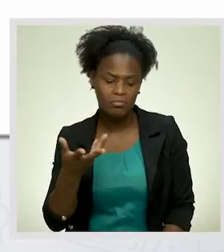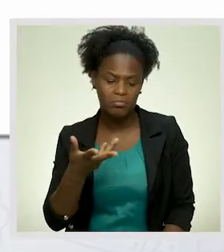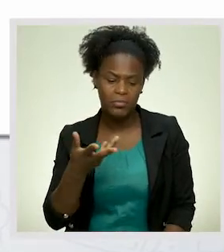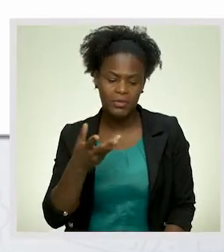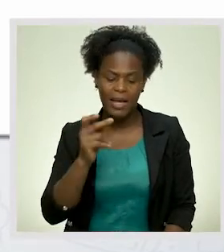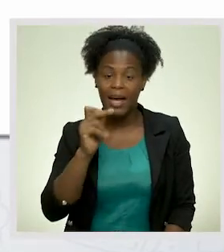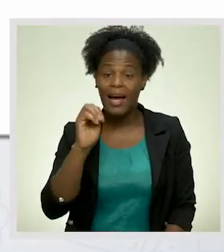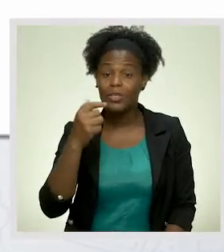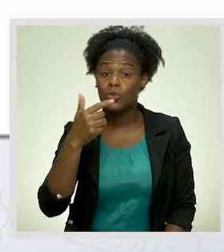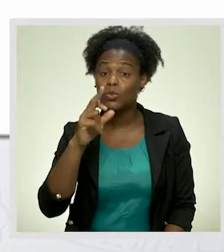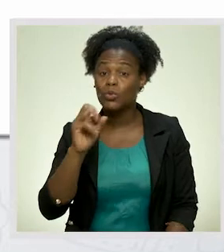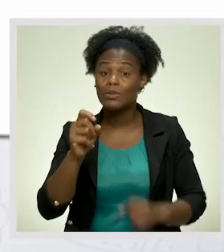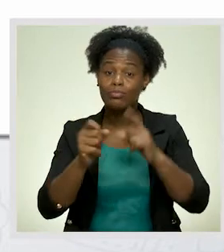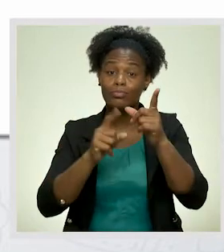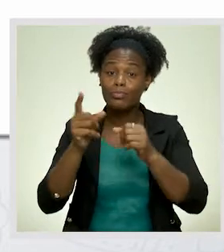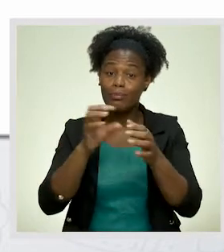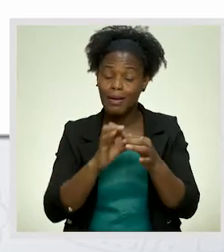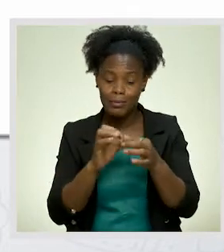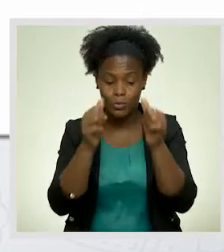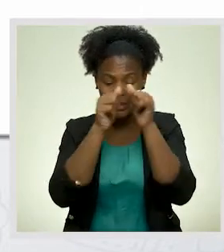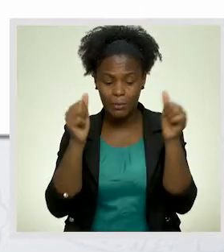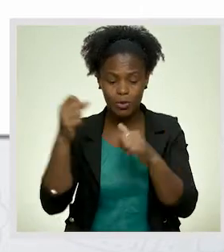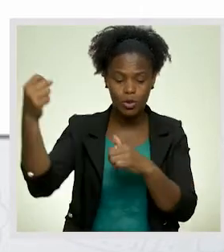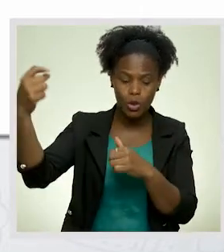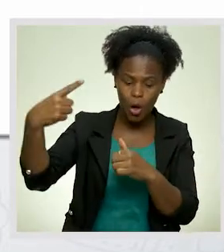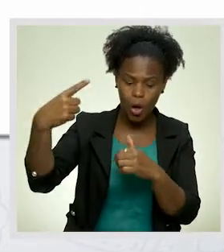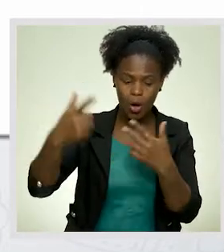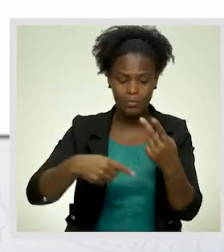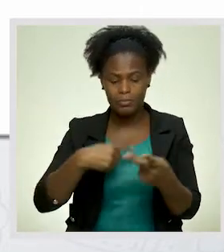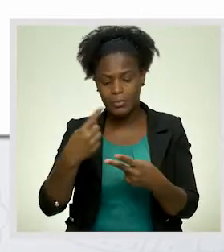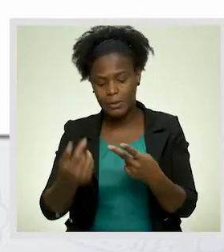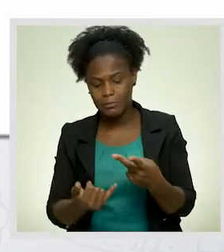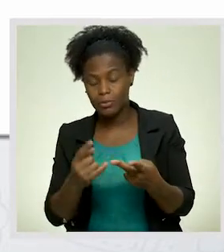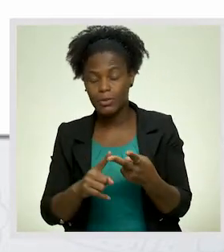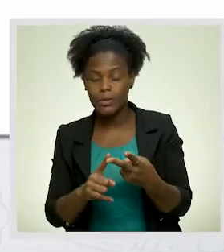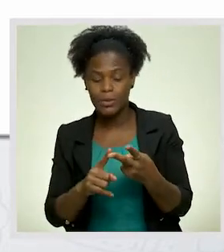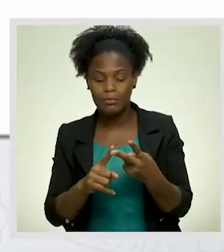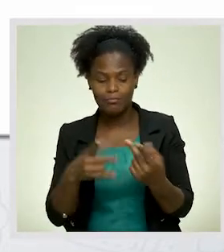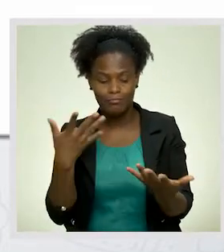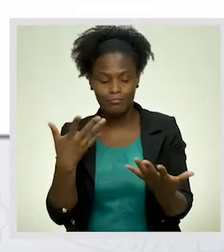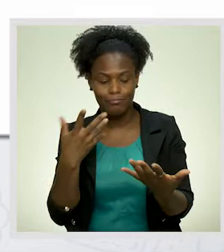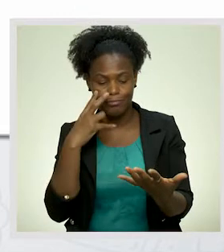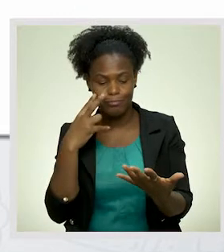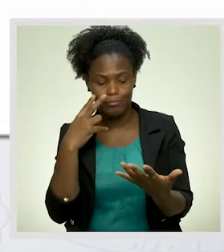astros do sistema solar e vamos distinguir estes astros.